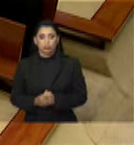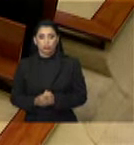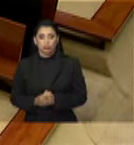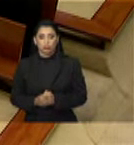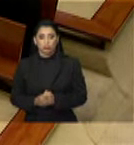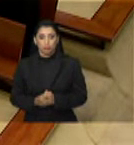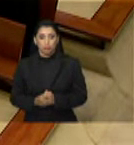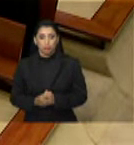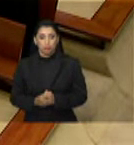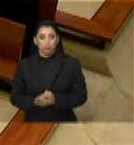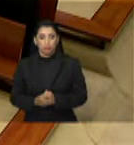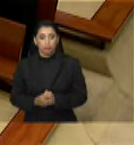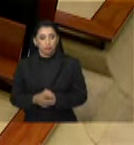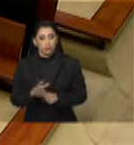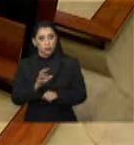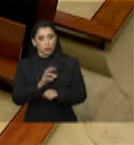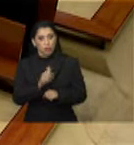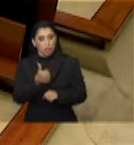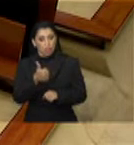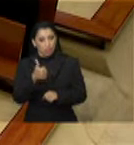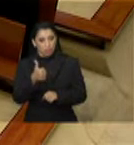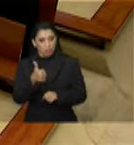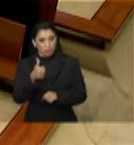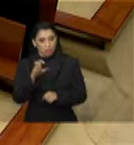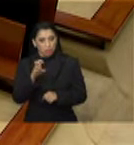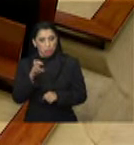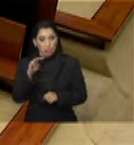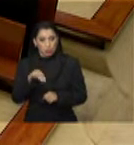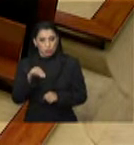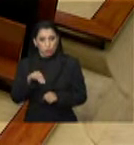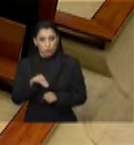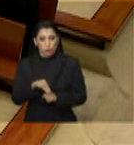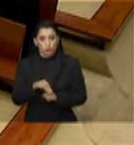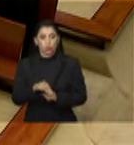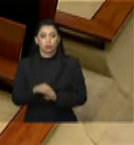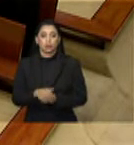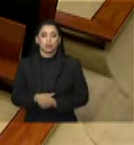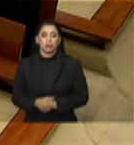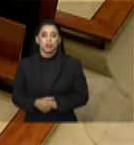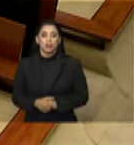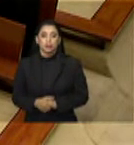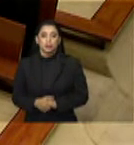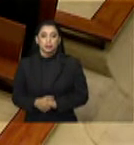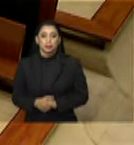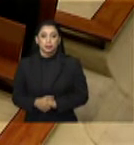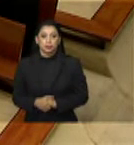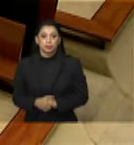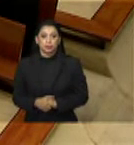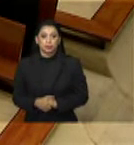Dr Paulo tem até 15 minutos a forma regimental para suas razões